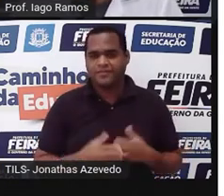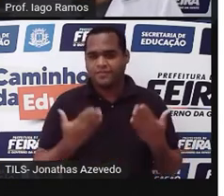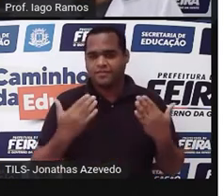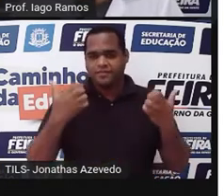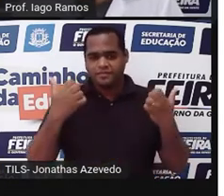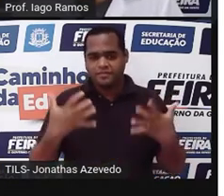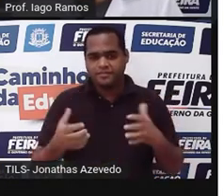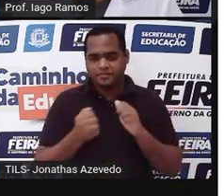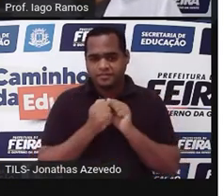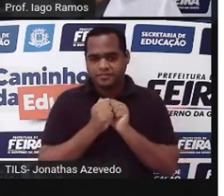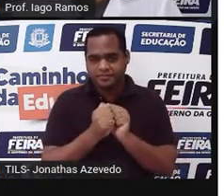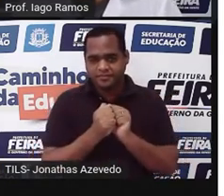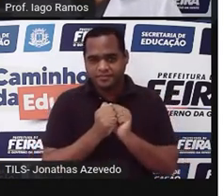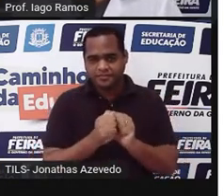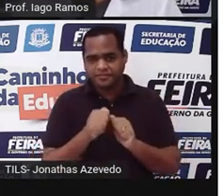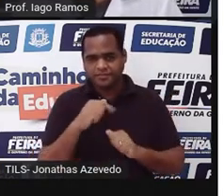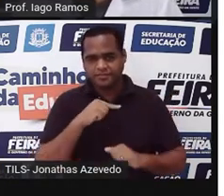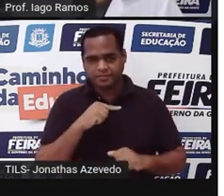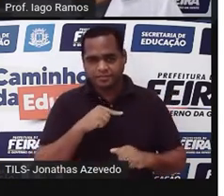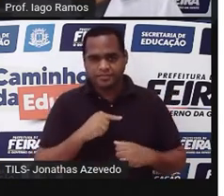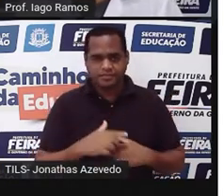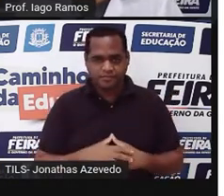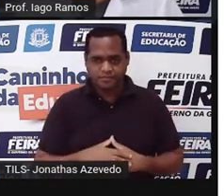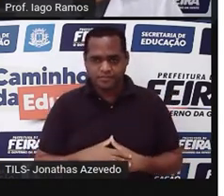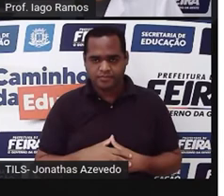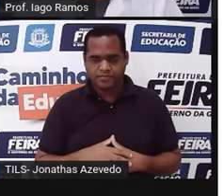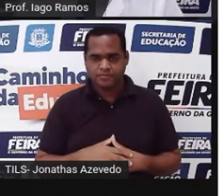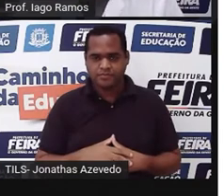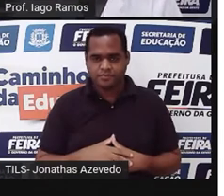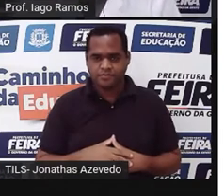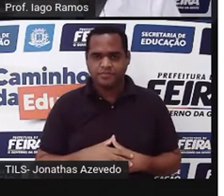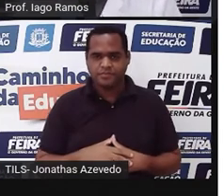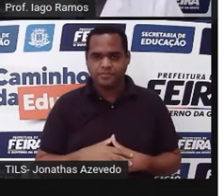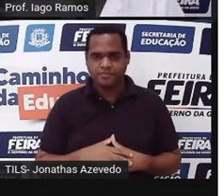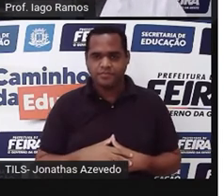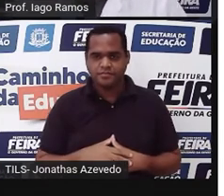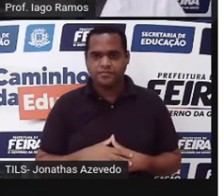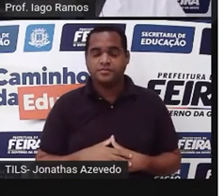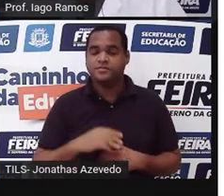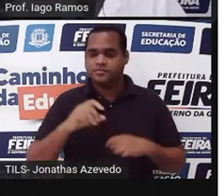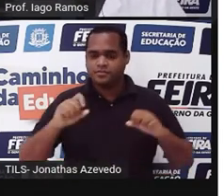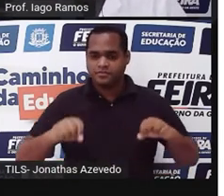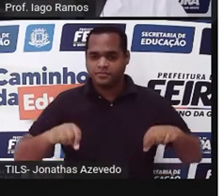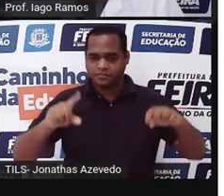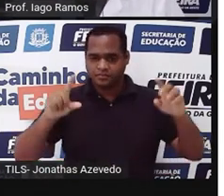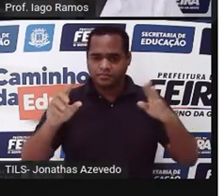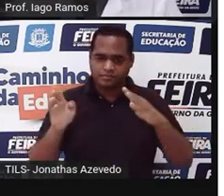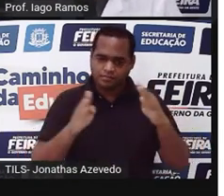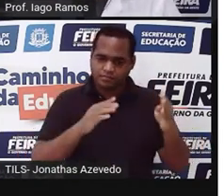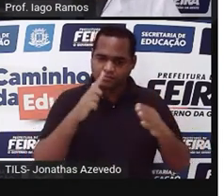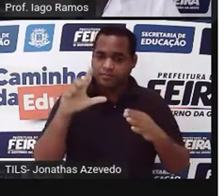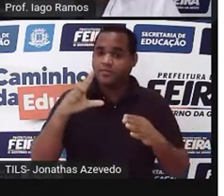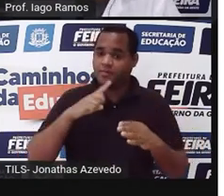vamos juntos Olha só vem comigo tá na próxima tela vai aparecer uma situação